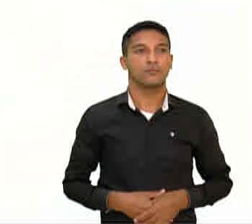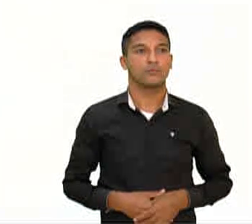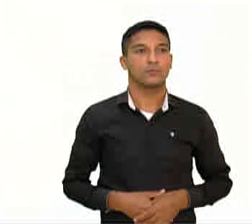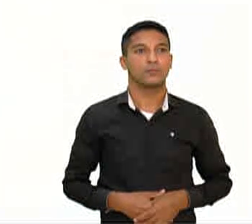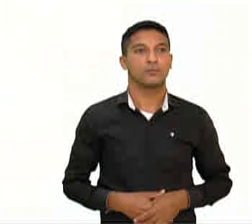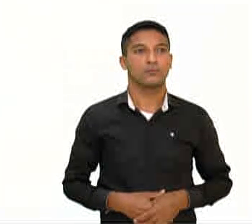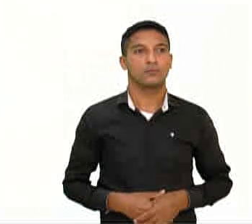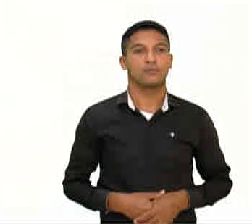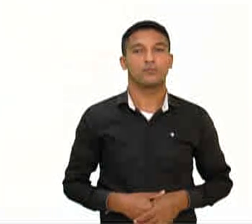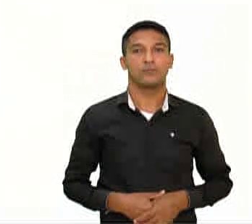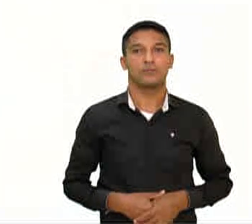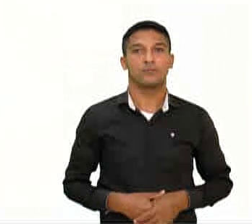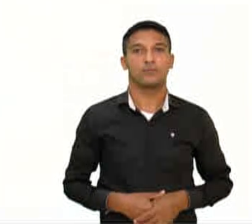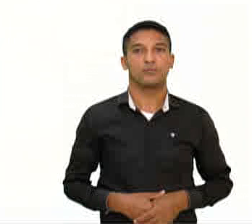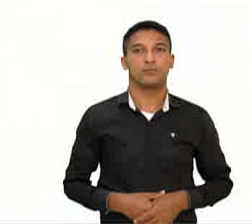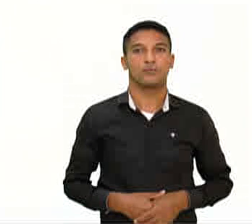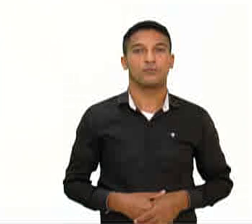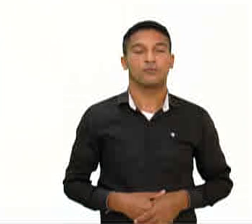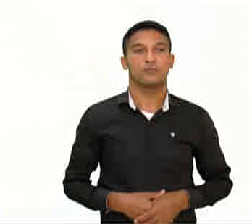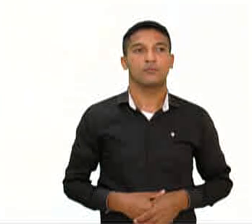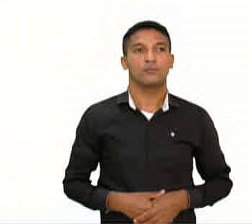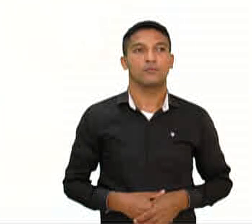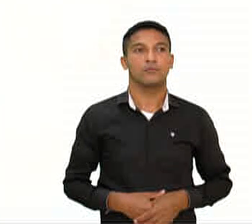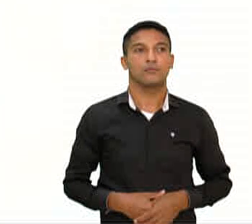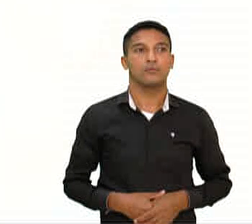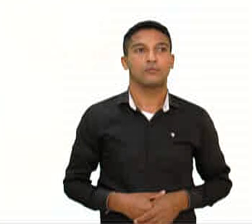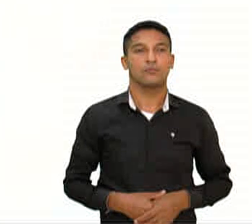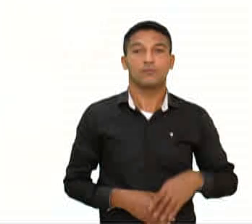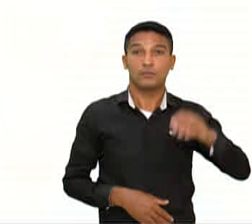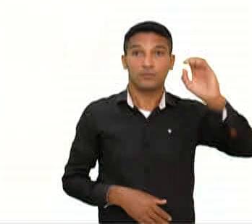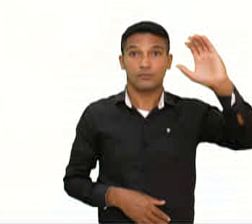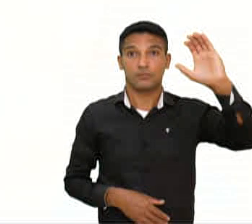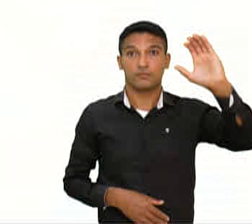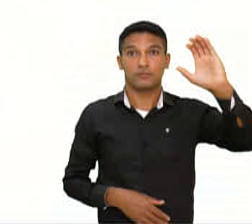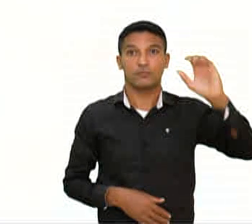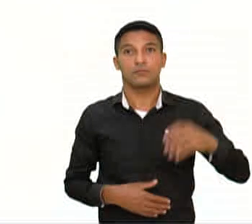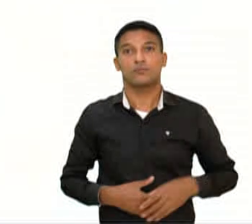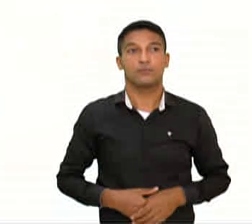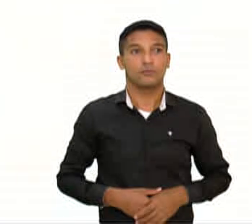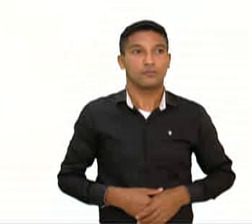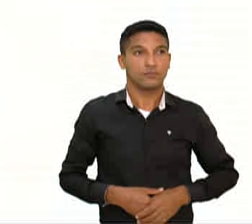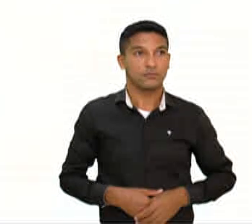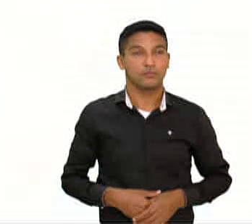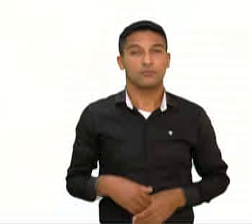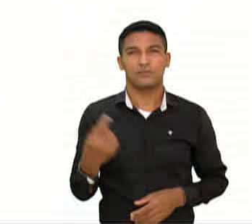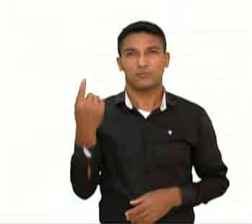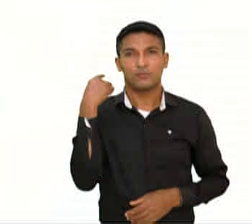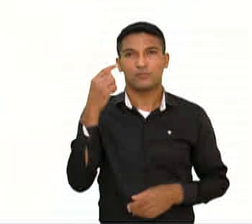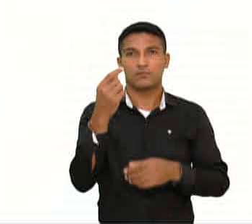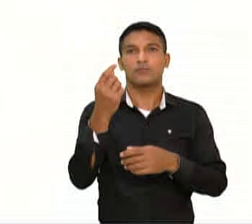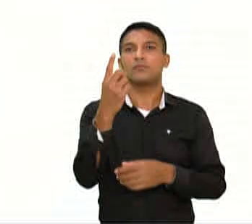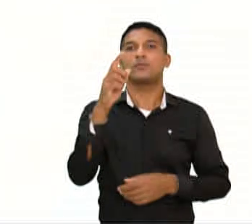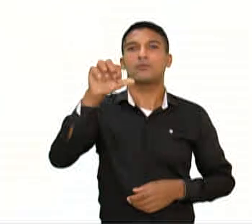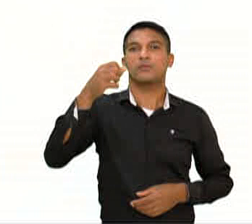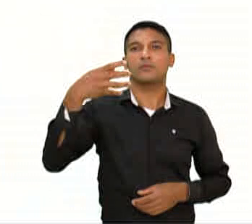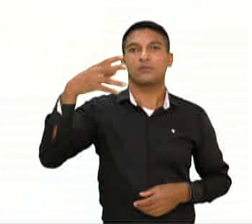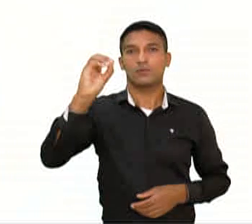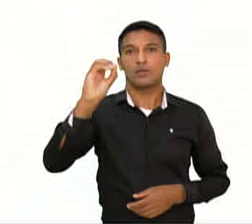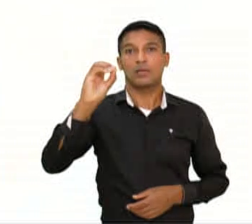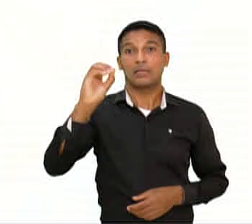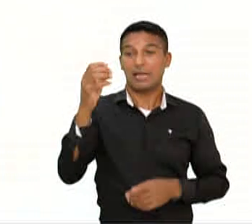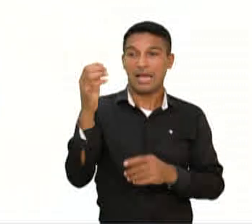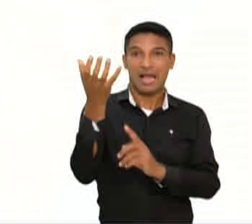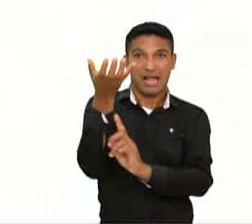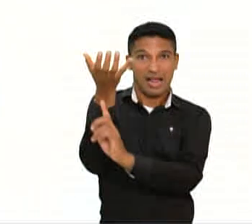a partir dos anos 80. Letra C. Já na década de 40, estavam